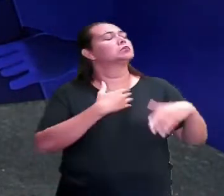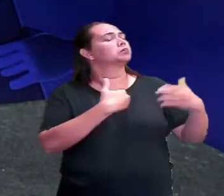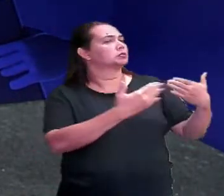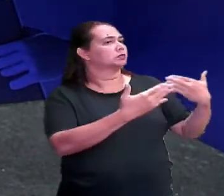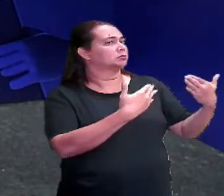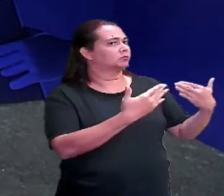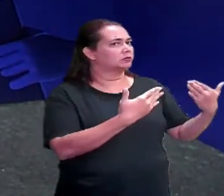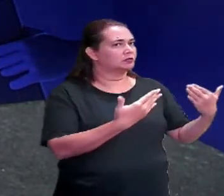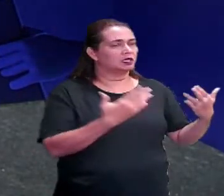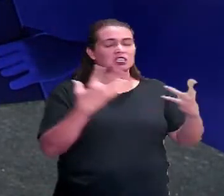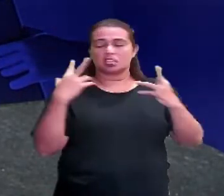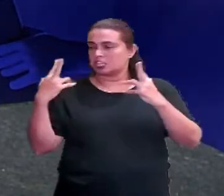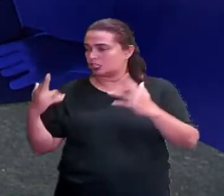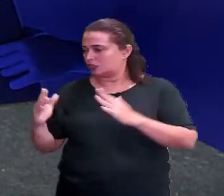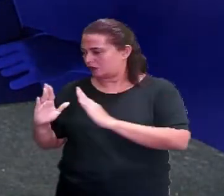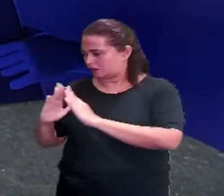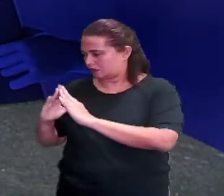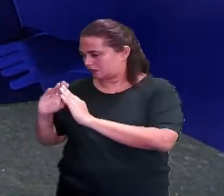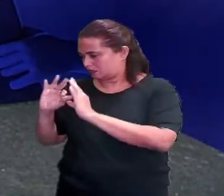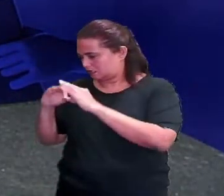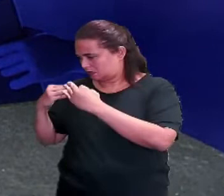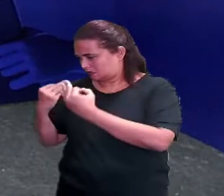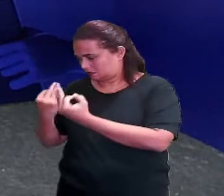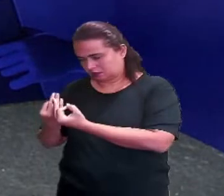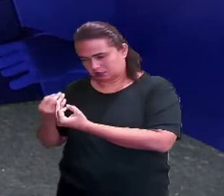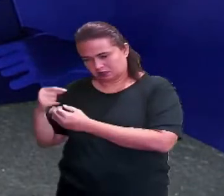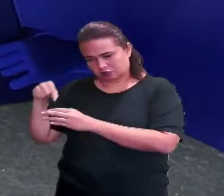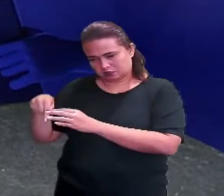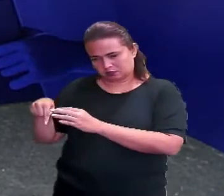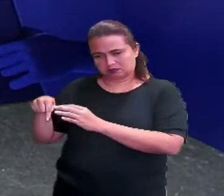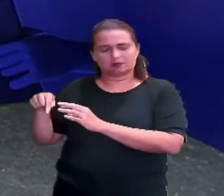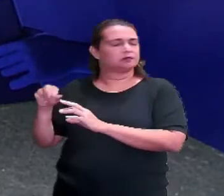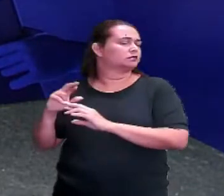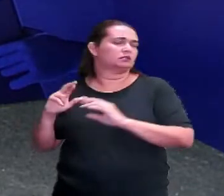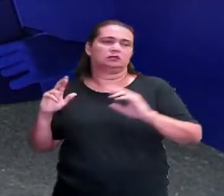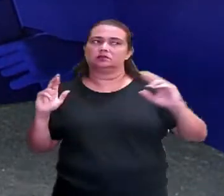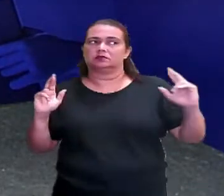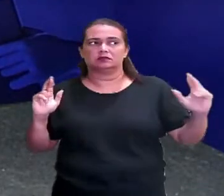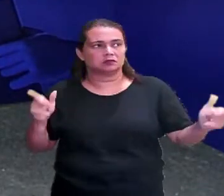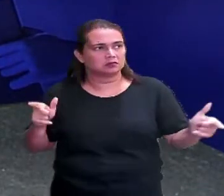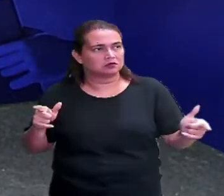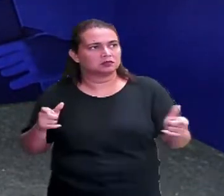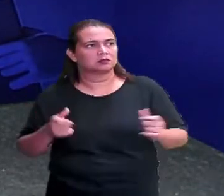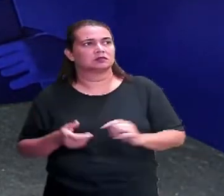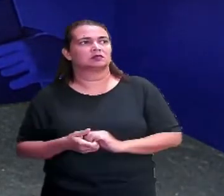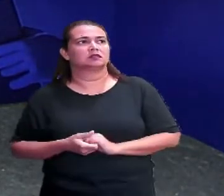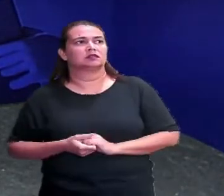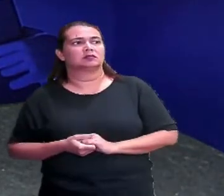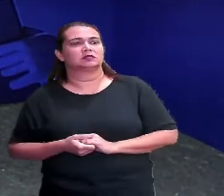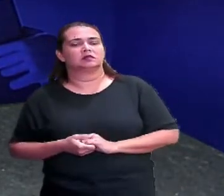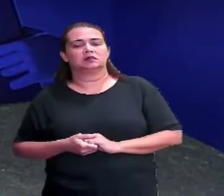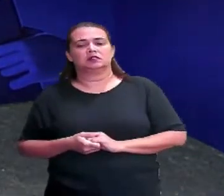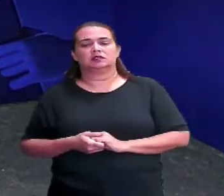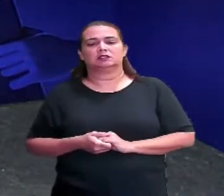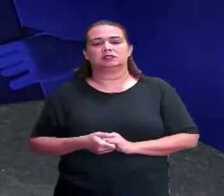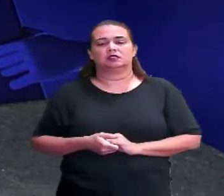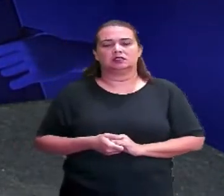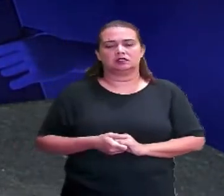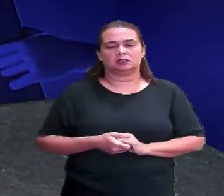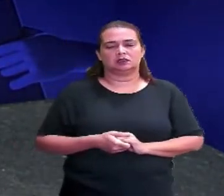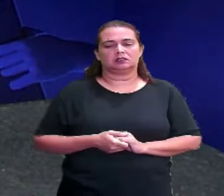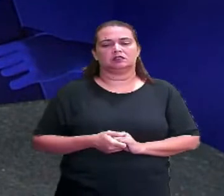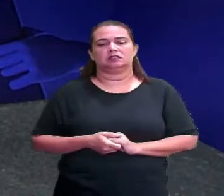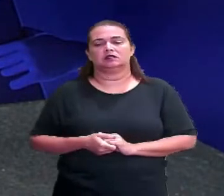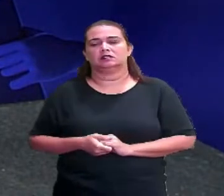né, da mesma forma como eles comunicam em casa com a esposa, com os filhos, né, e assim por diante, com as pessoas